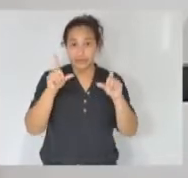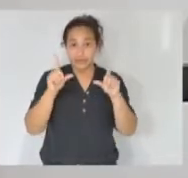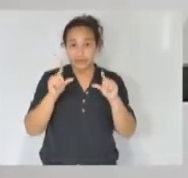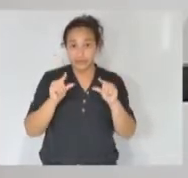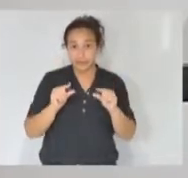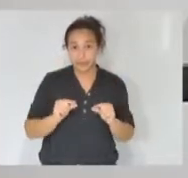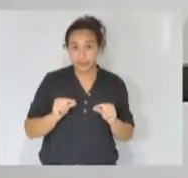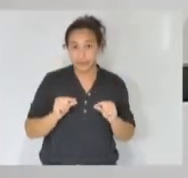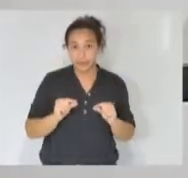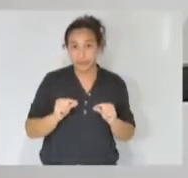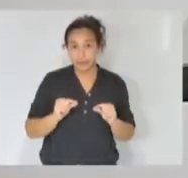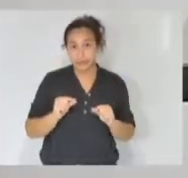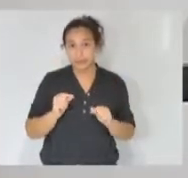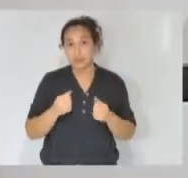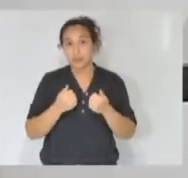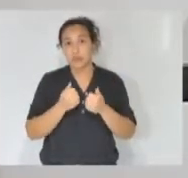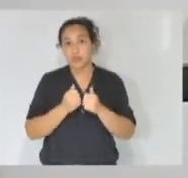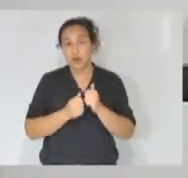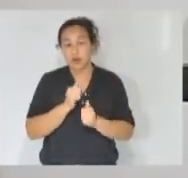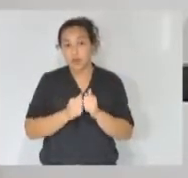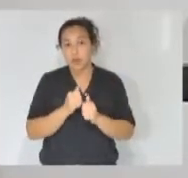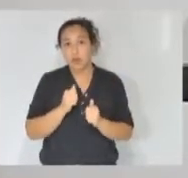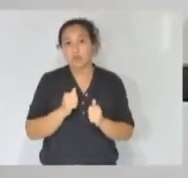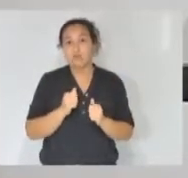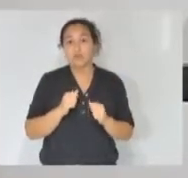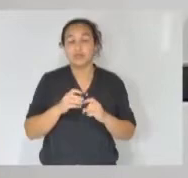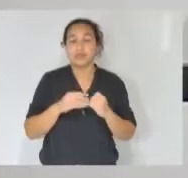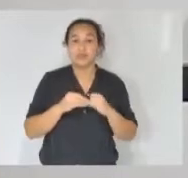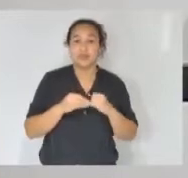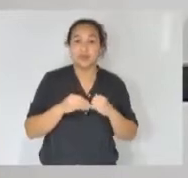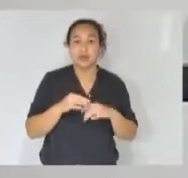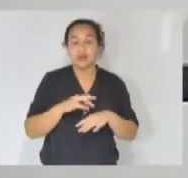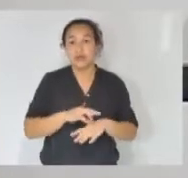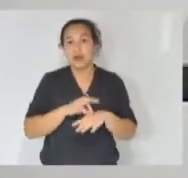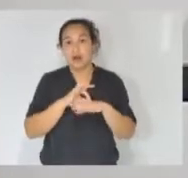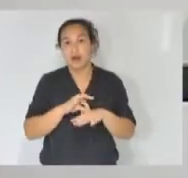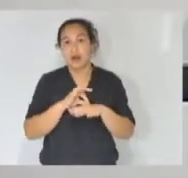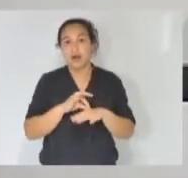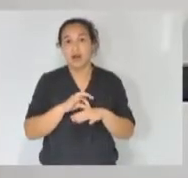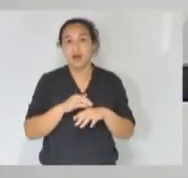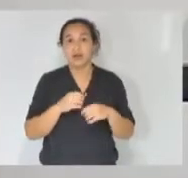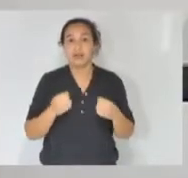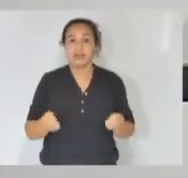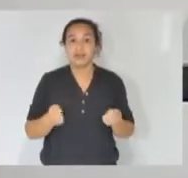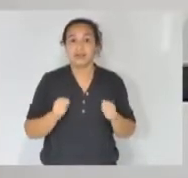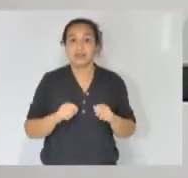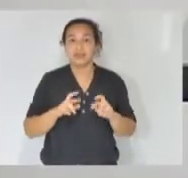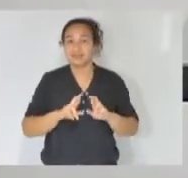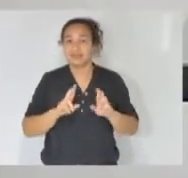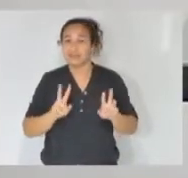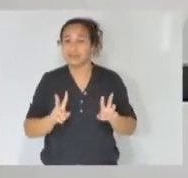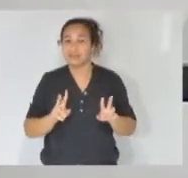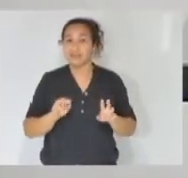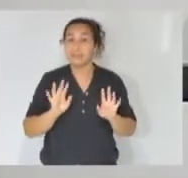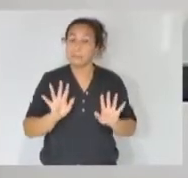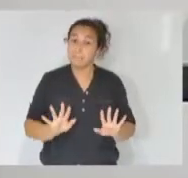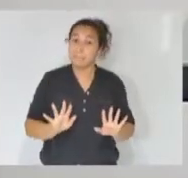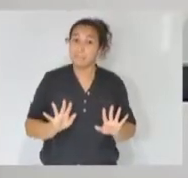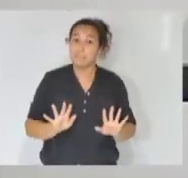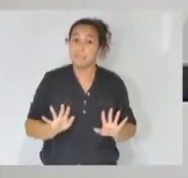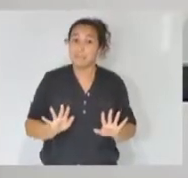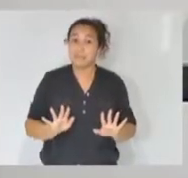no arroz, no feijão, na carne, na cesta básica. Então, o interesse é difuso pela aprovação. Entretanto,